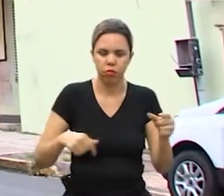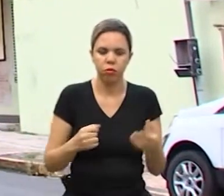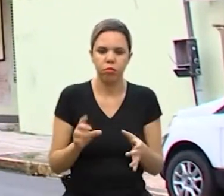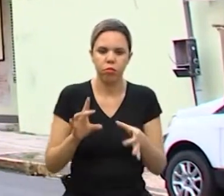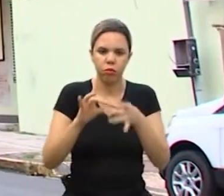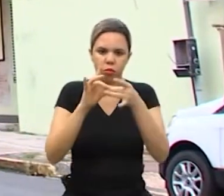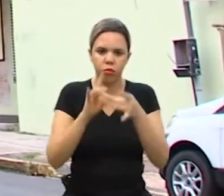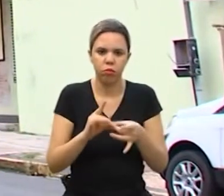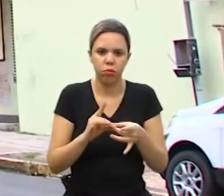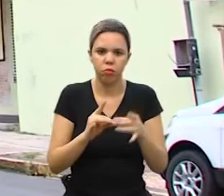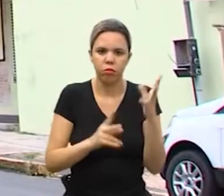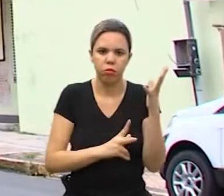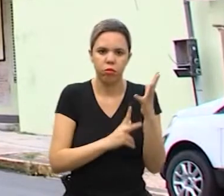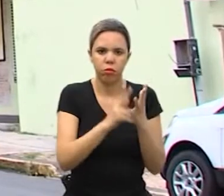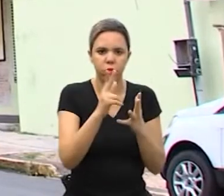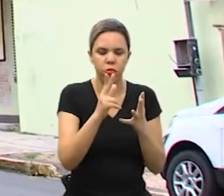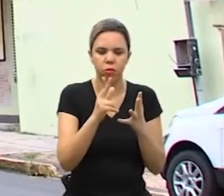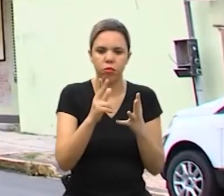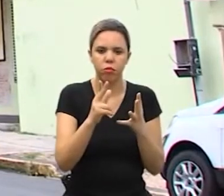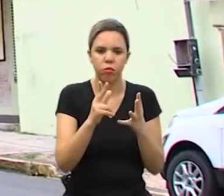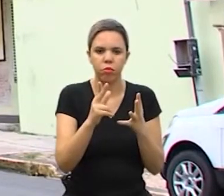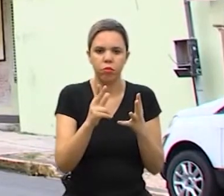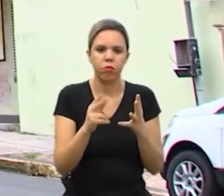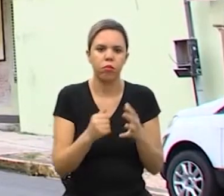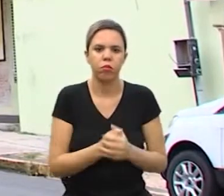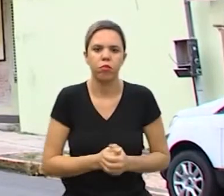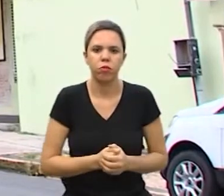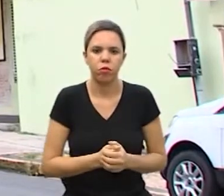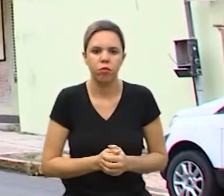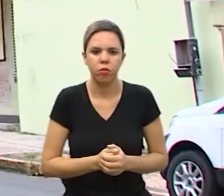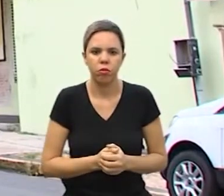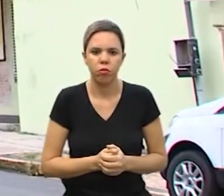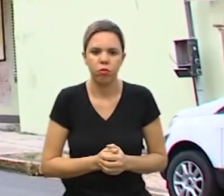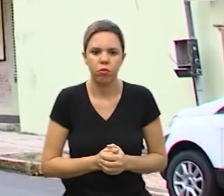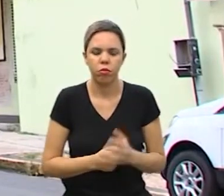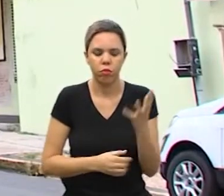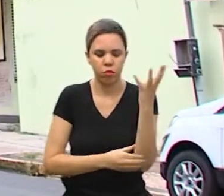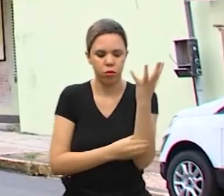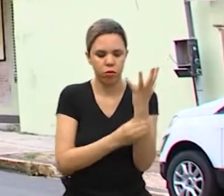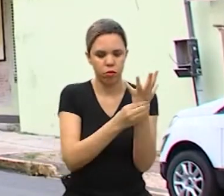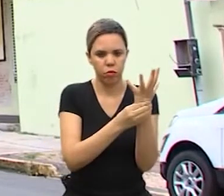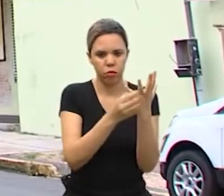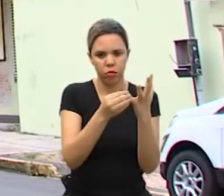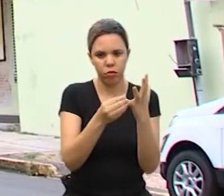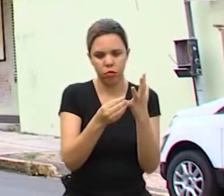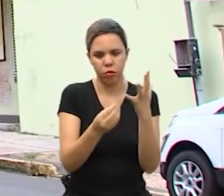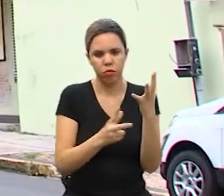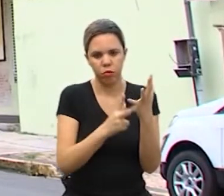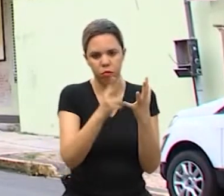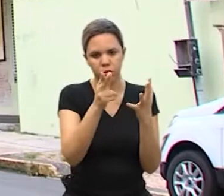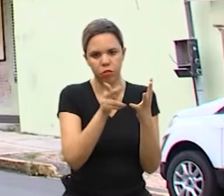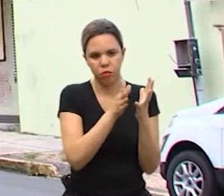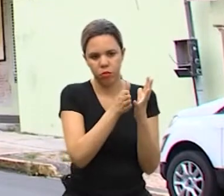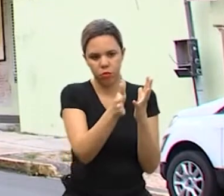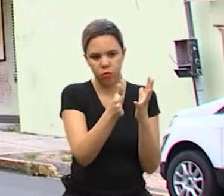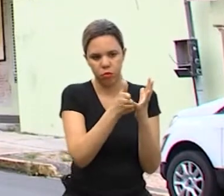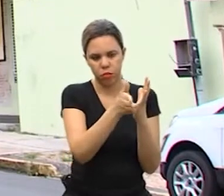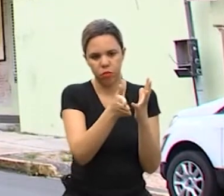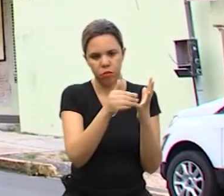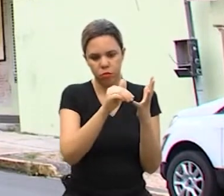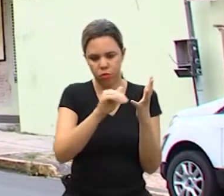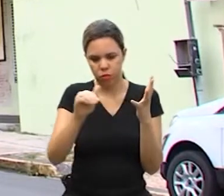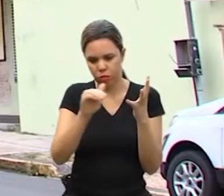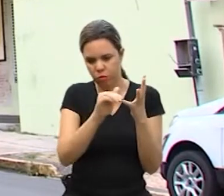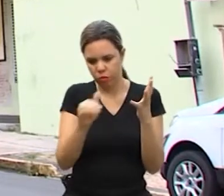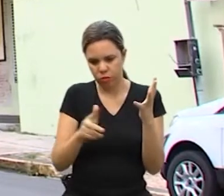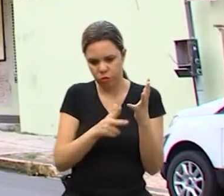onde é a junção do galho com o tronco. Então você tem que cortar sempre rente,